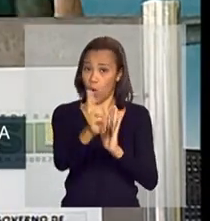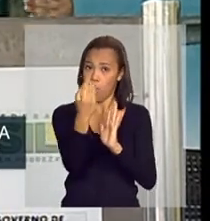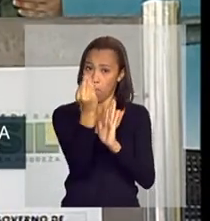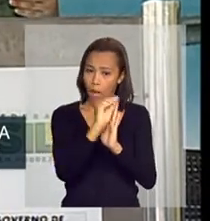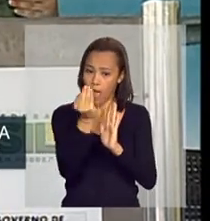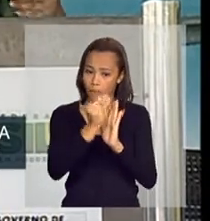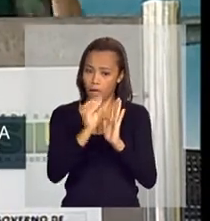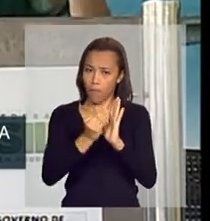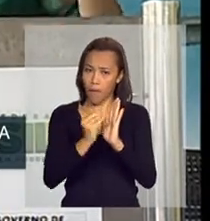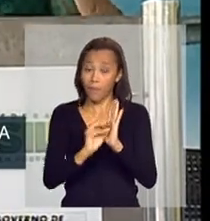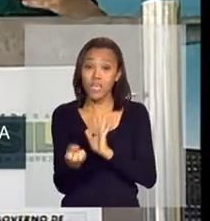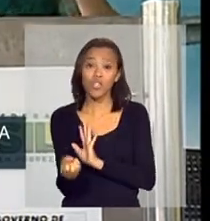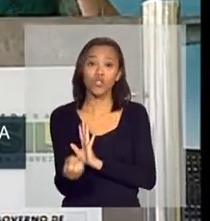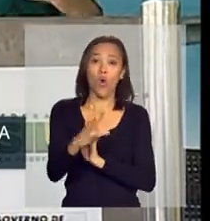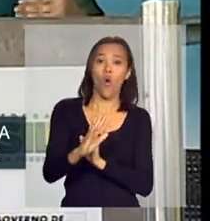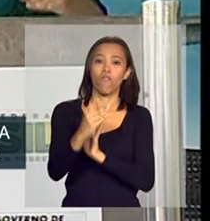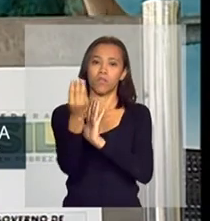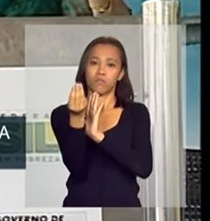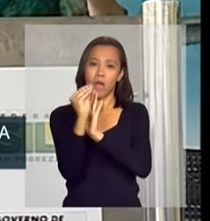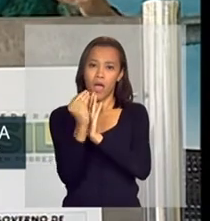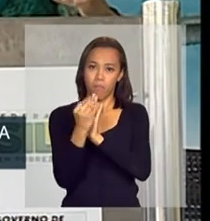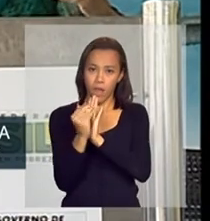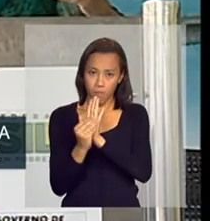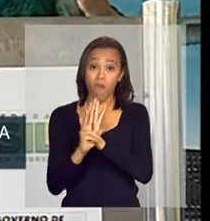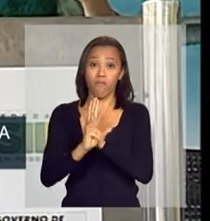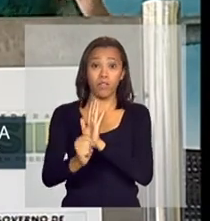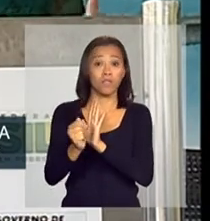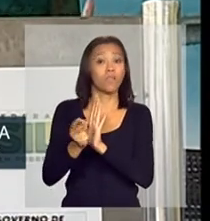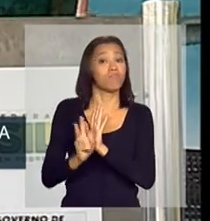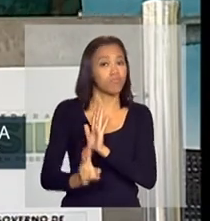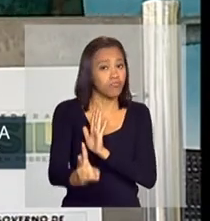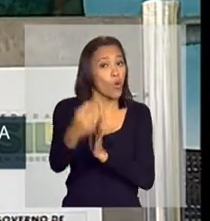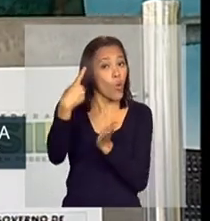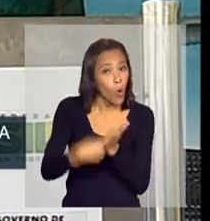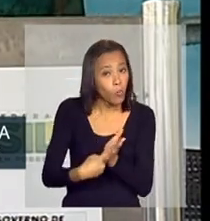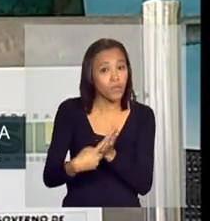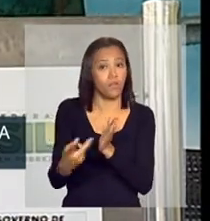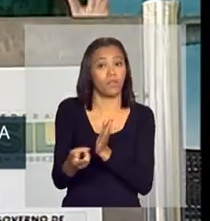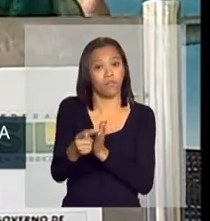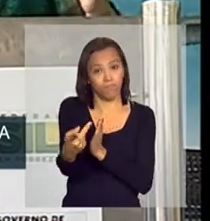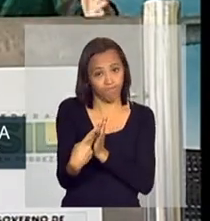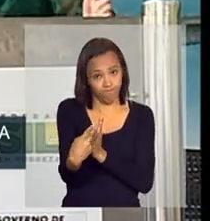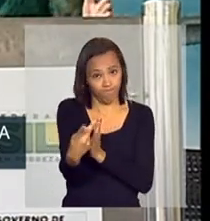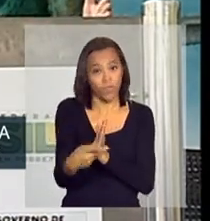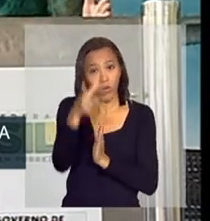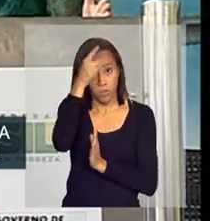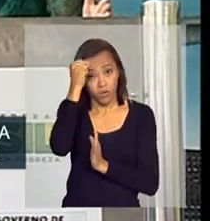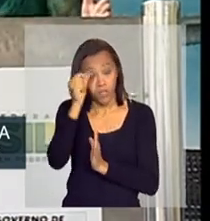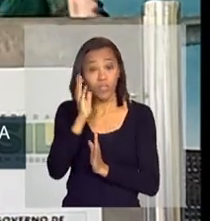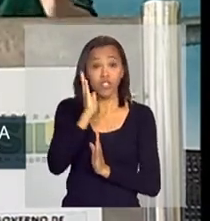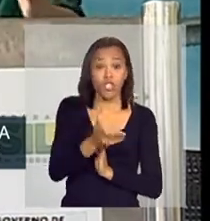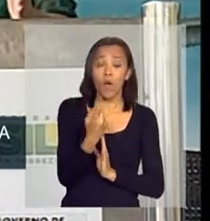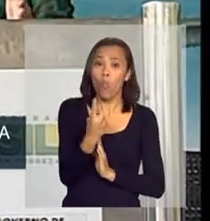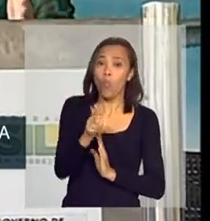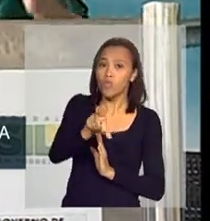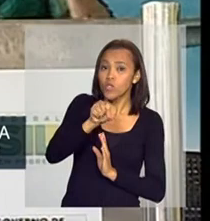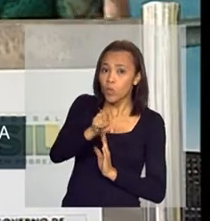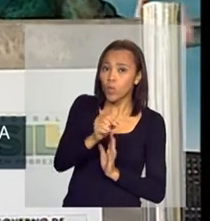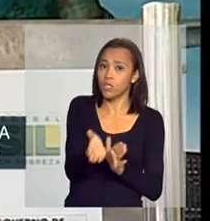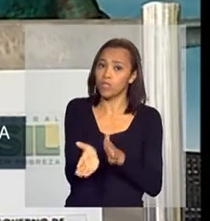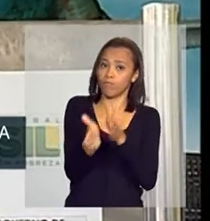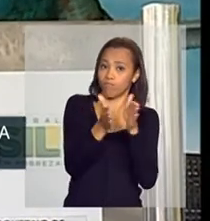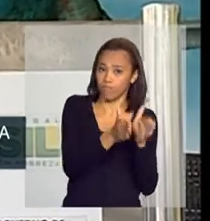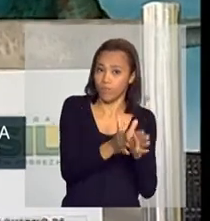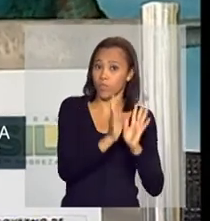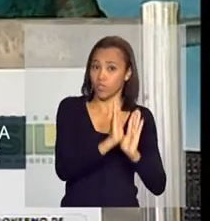as novas serão acertadas com eles. Uma parte foi selecionada e outra parte